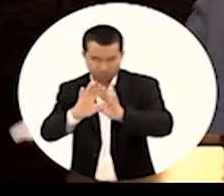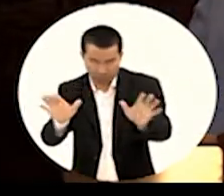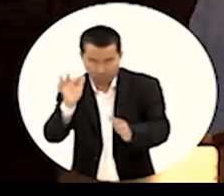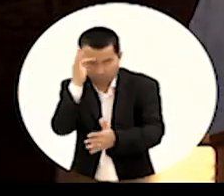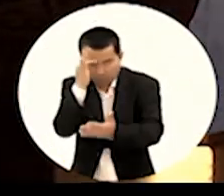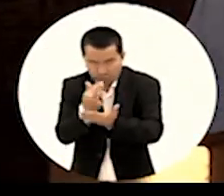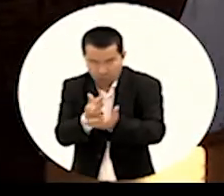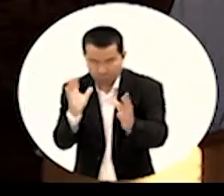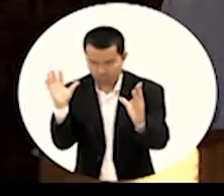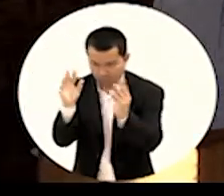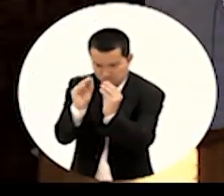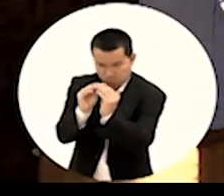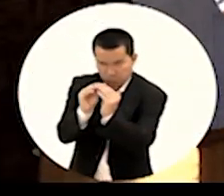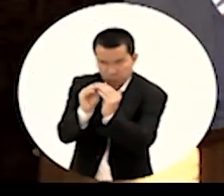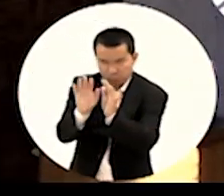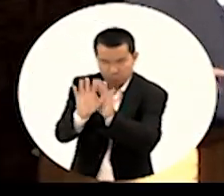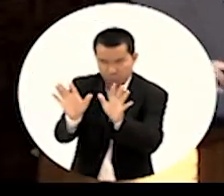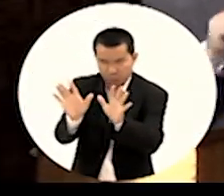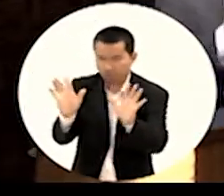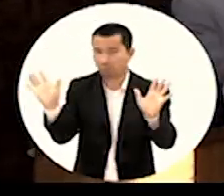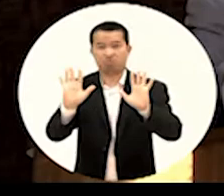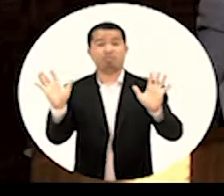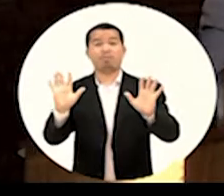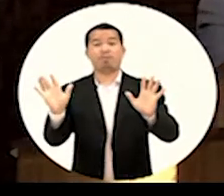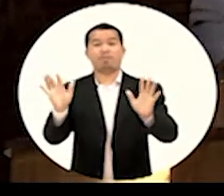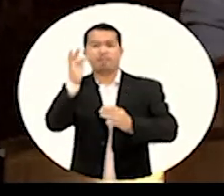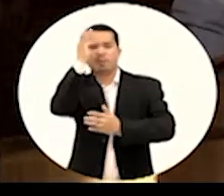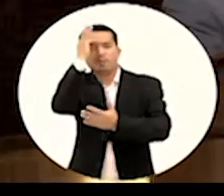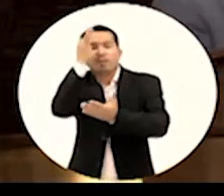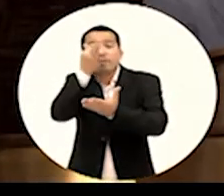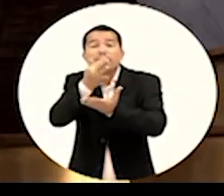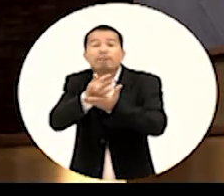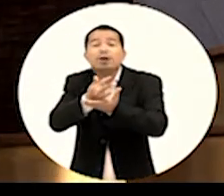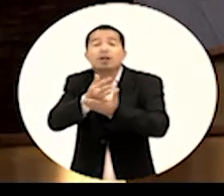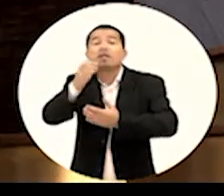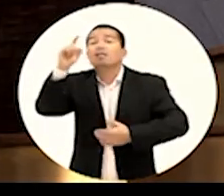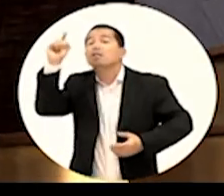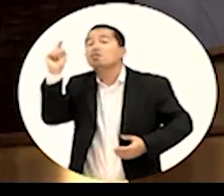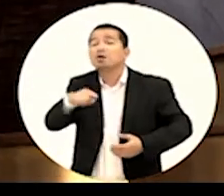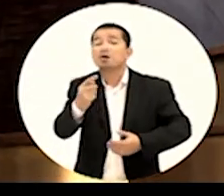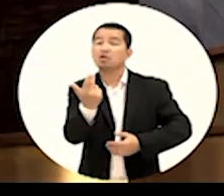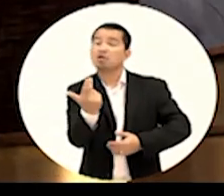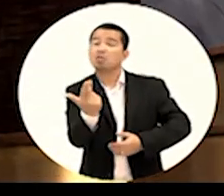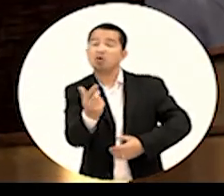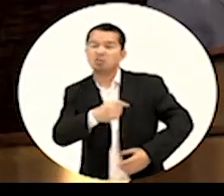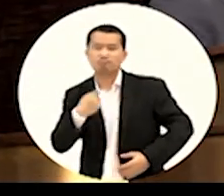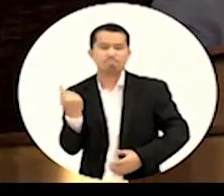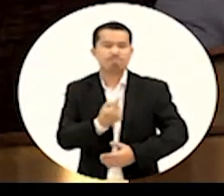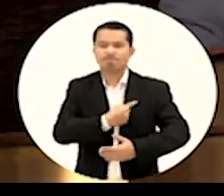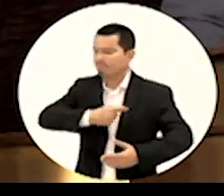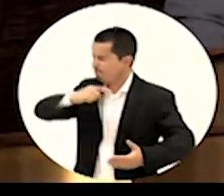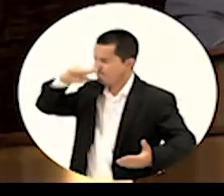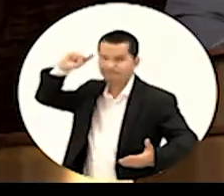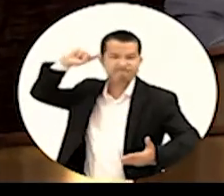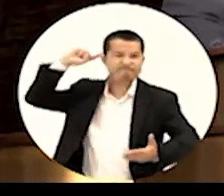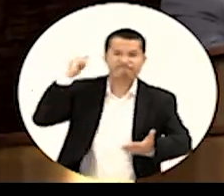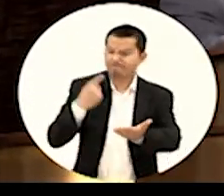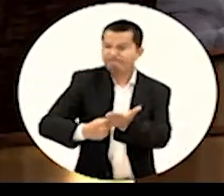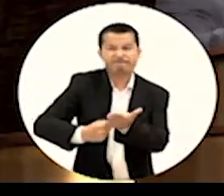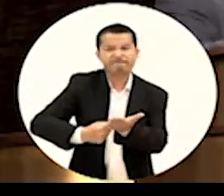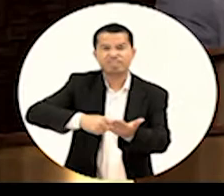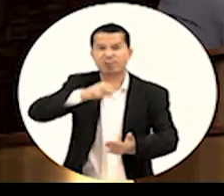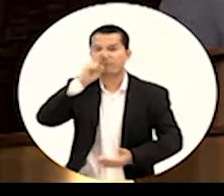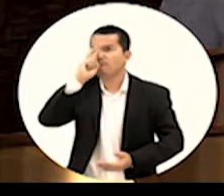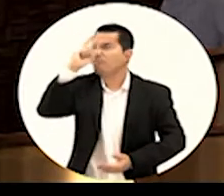das grandezas de Deus. Não, fé nasce de um compromisso radical